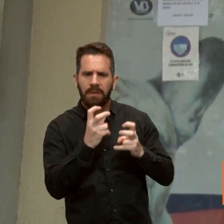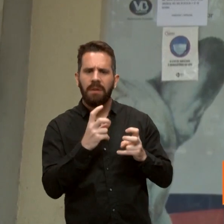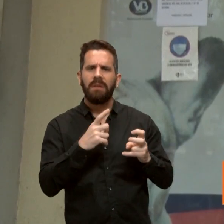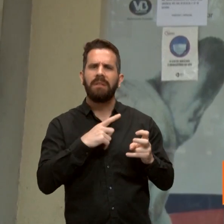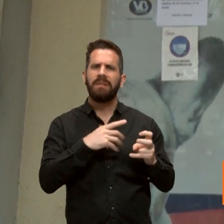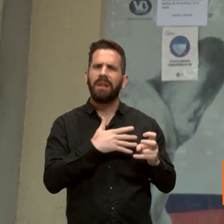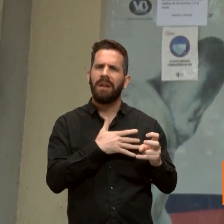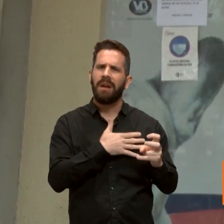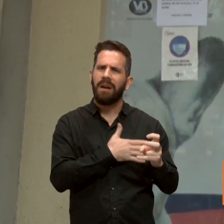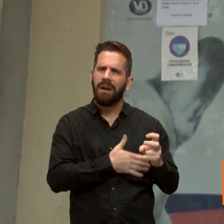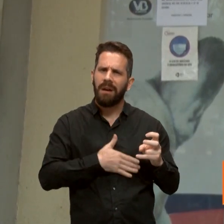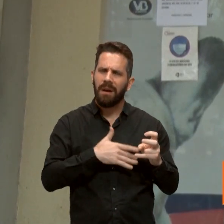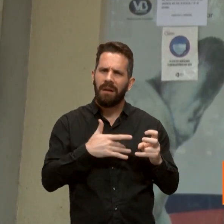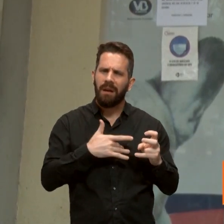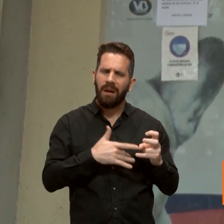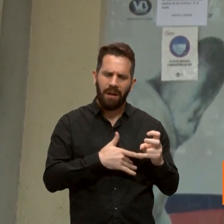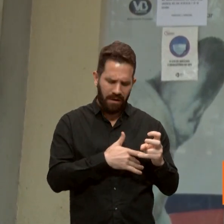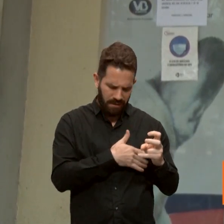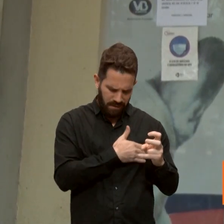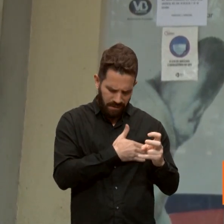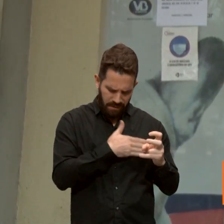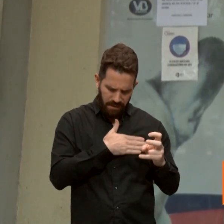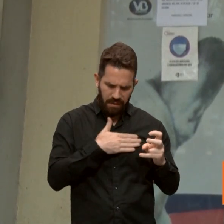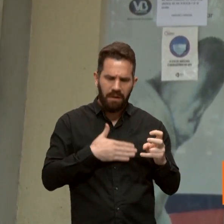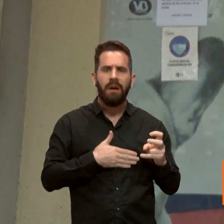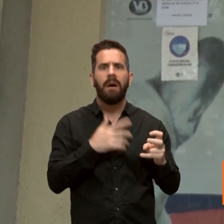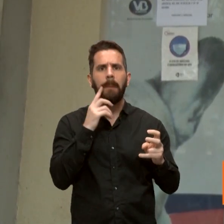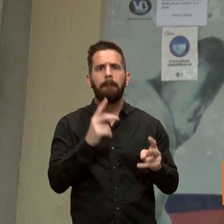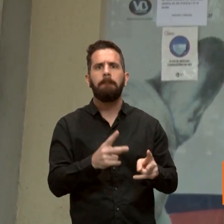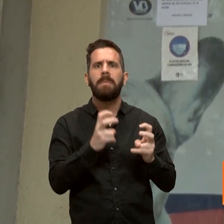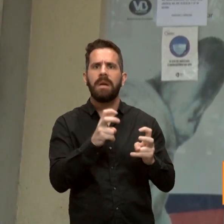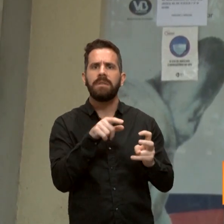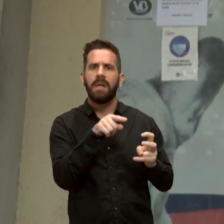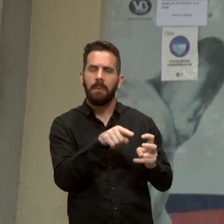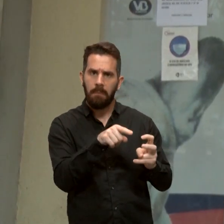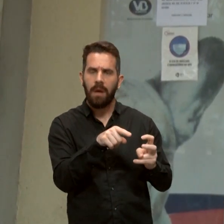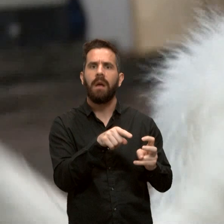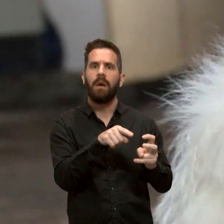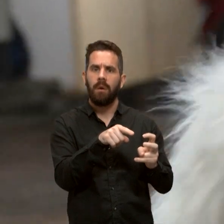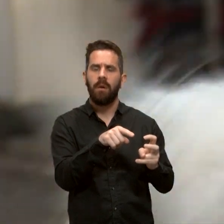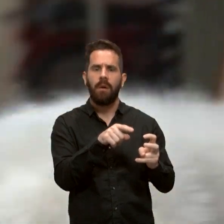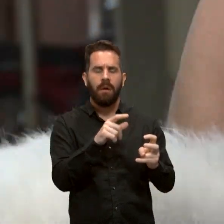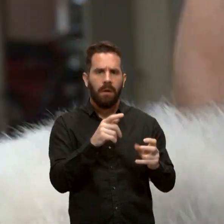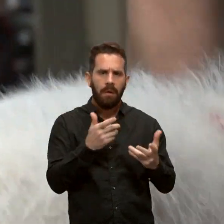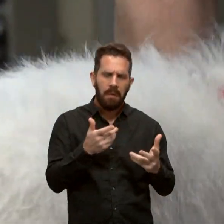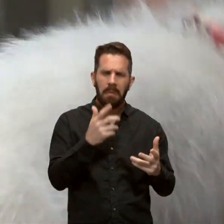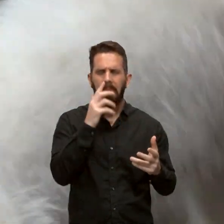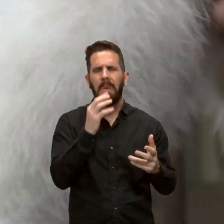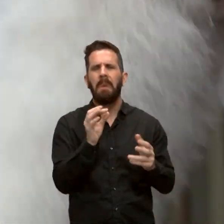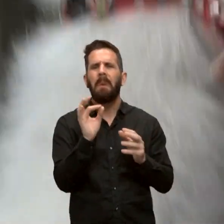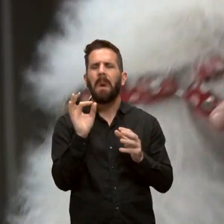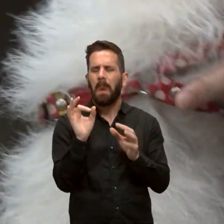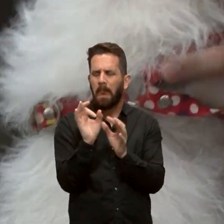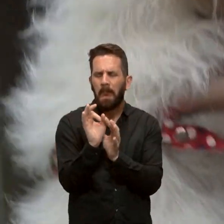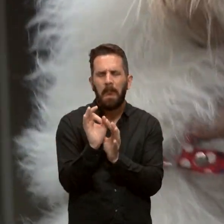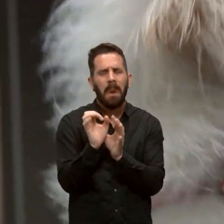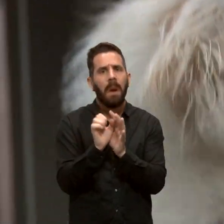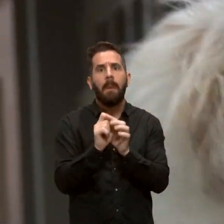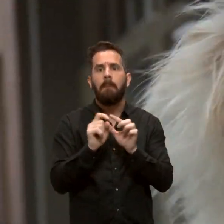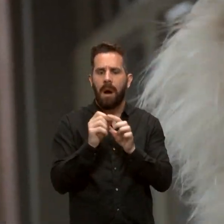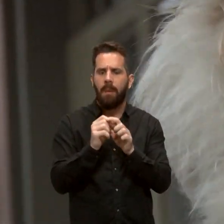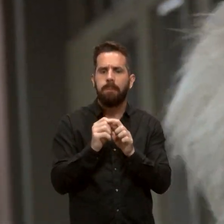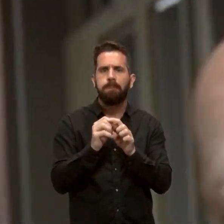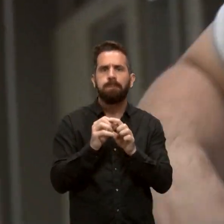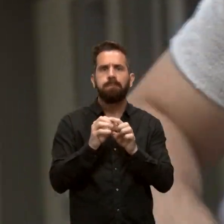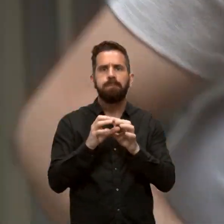nódulos surgindo perto das mamas dela, da cadeia mamária do lado direito. Primeiro começou com um nódulo pequenininho, só que foi crescendo e